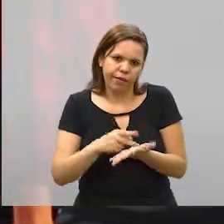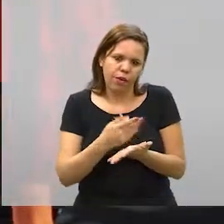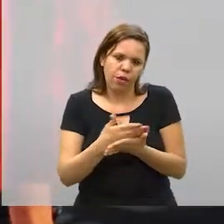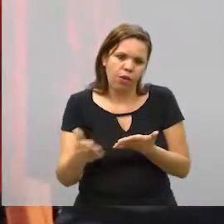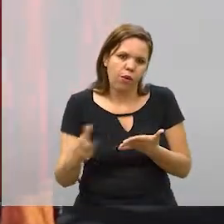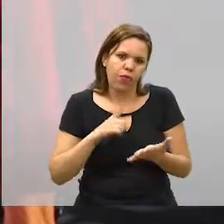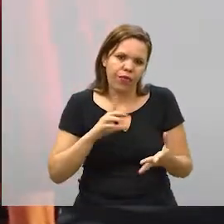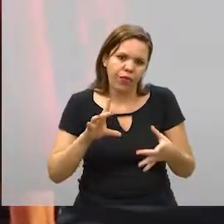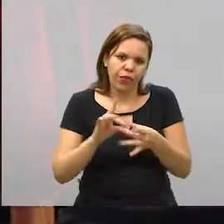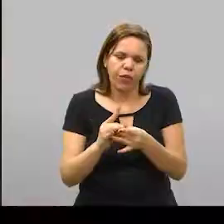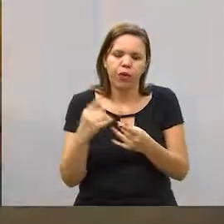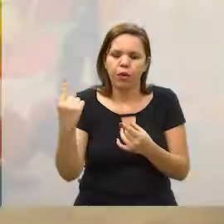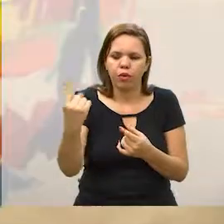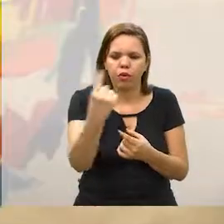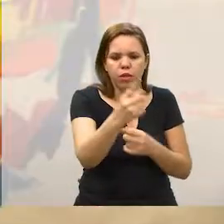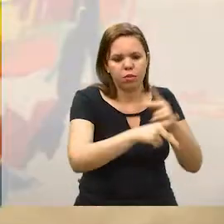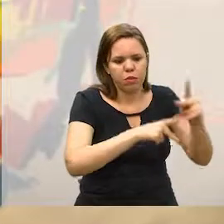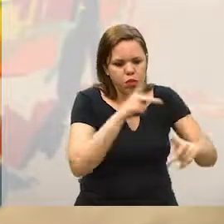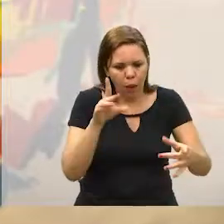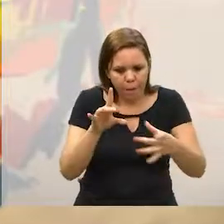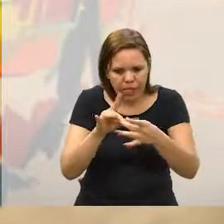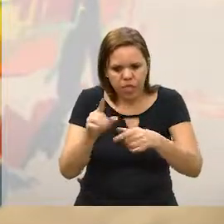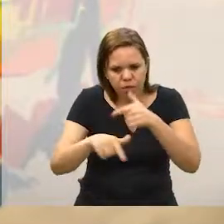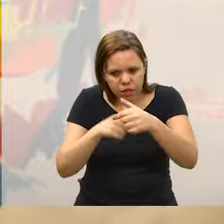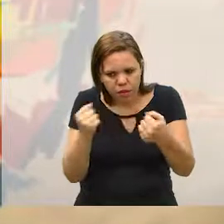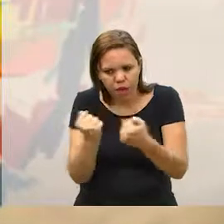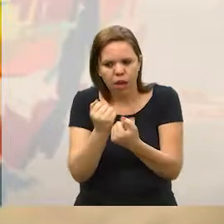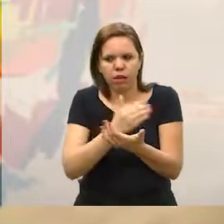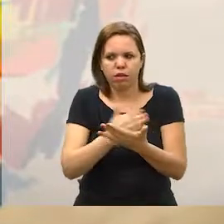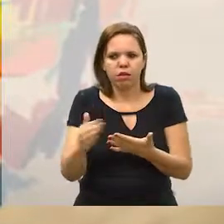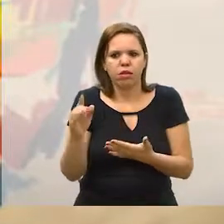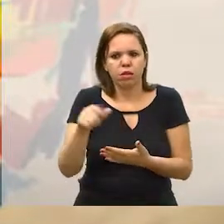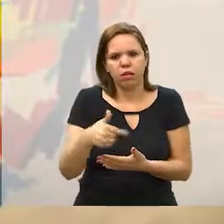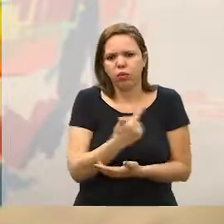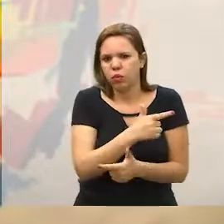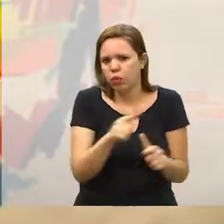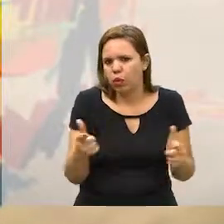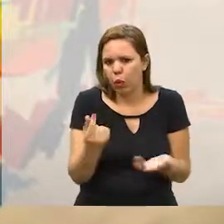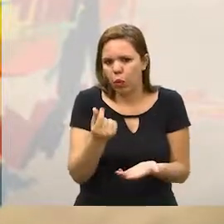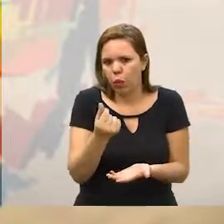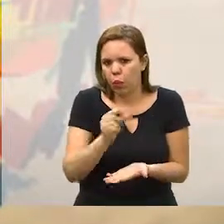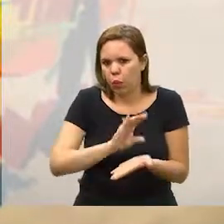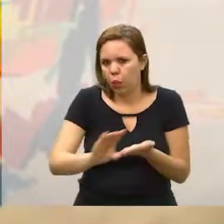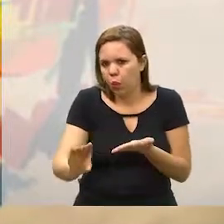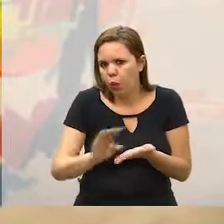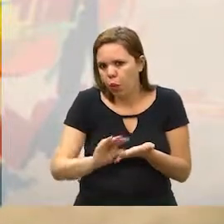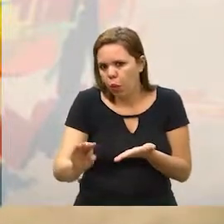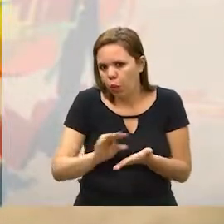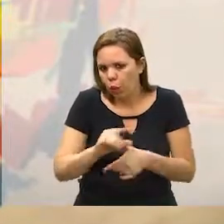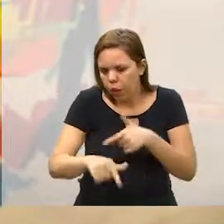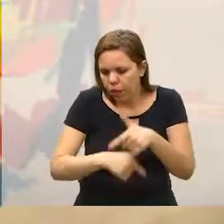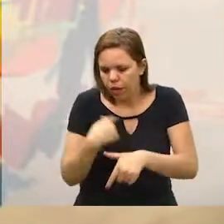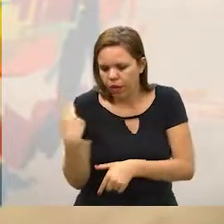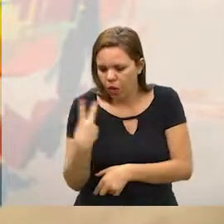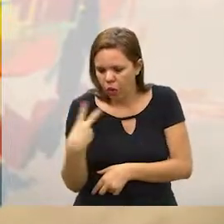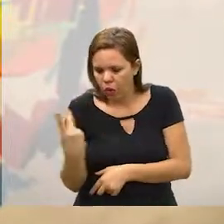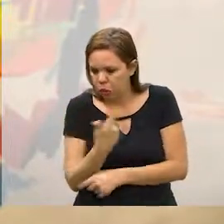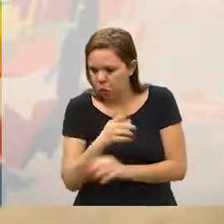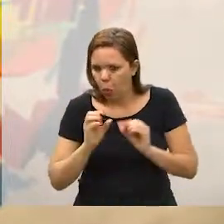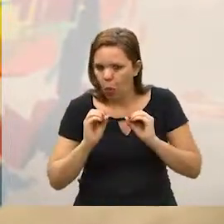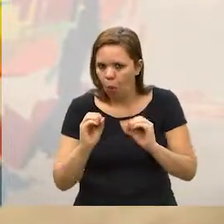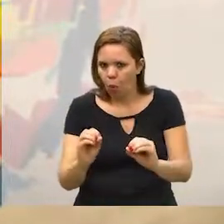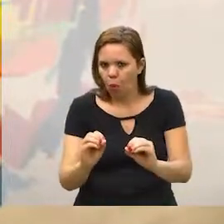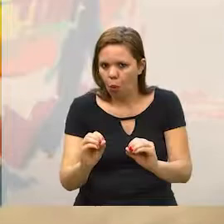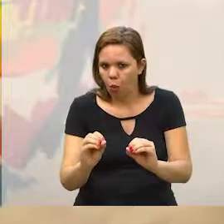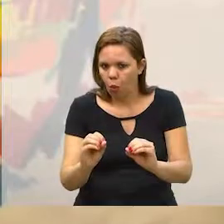gente começou a contar com a ajuda de um, com a ajuda de outro, para começar esse início, porque esse início você não tendo um capital para investir, que foi o nosso caso,